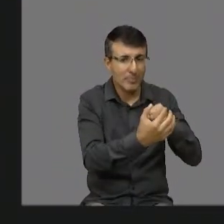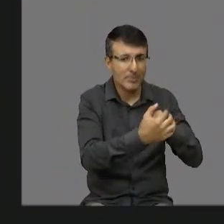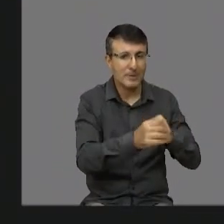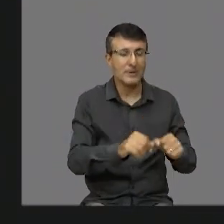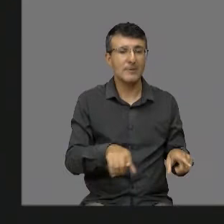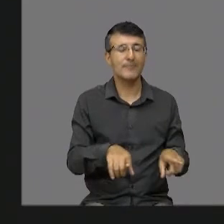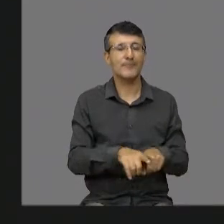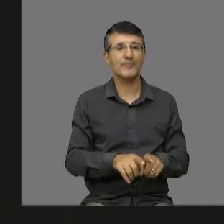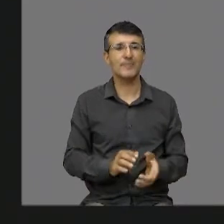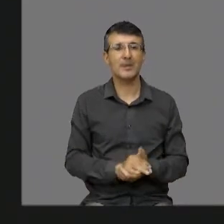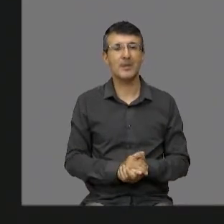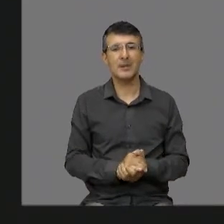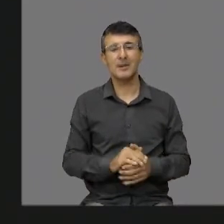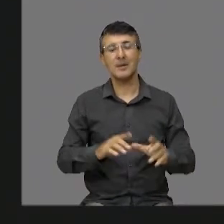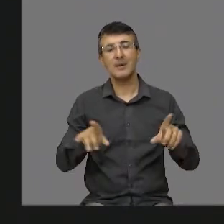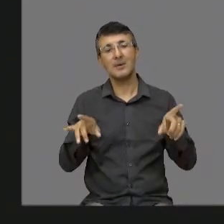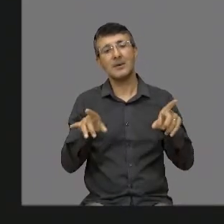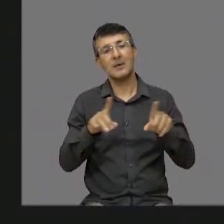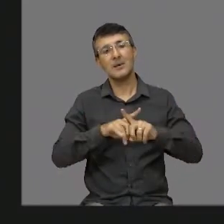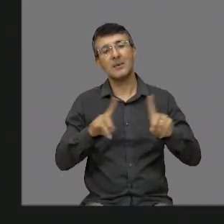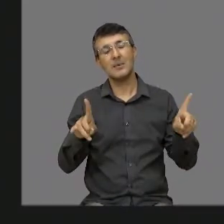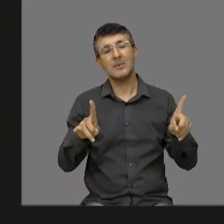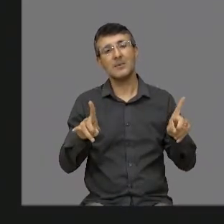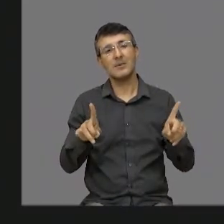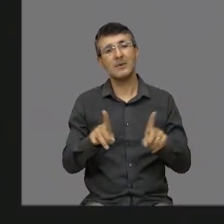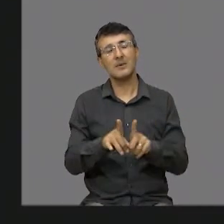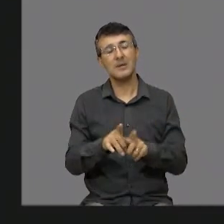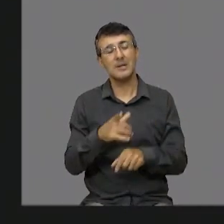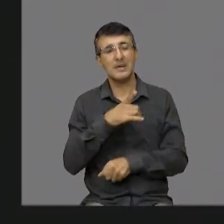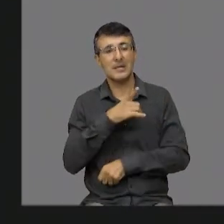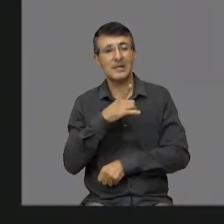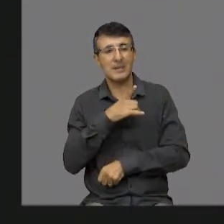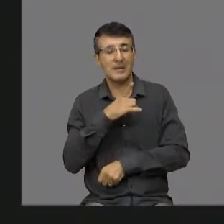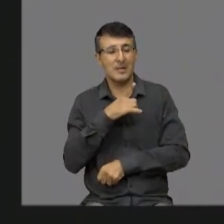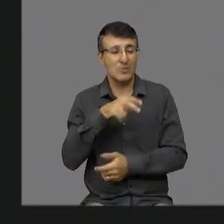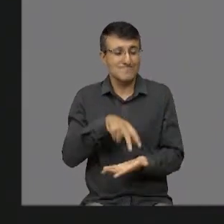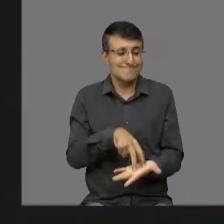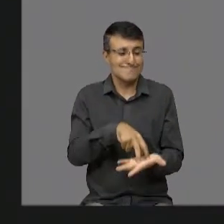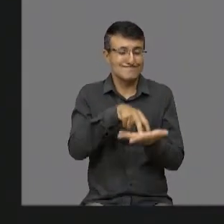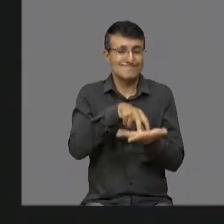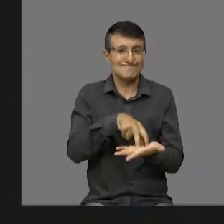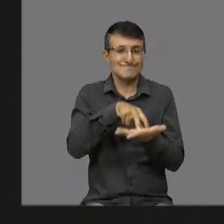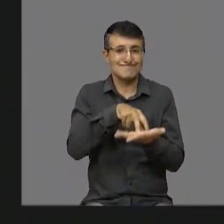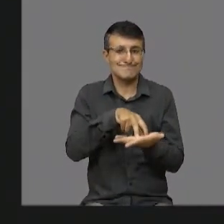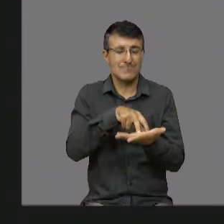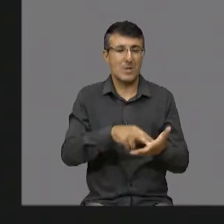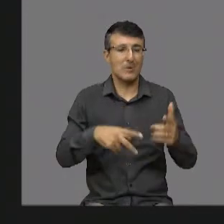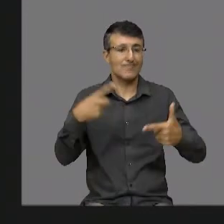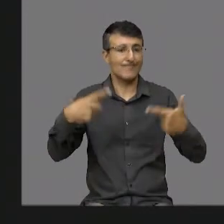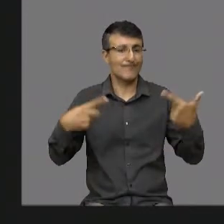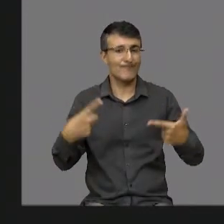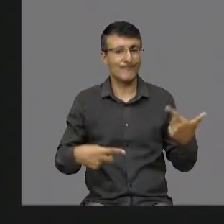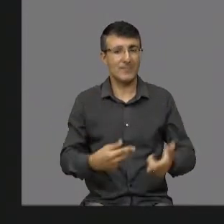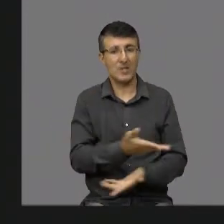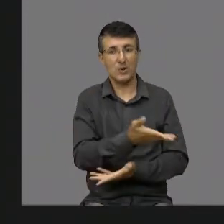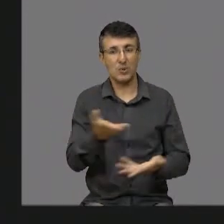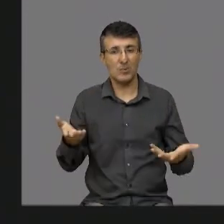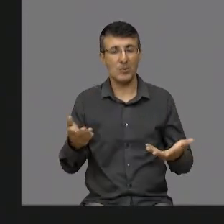mas ter esse amparo de políticas públicas que amparem mesmo essa mulher, essa mãe, porque